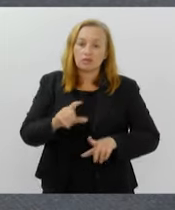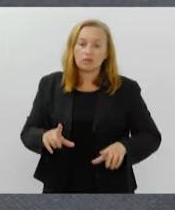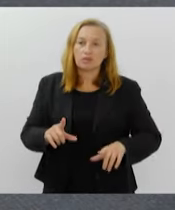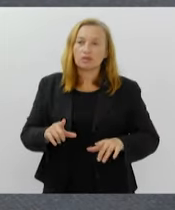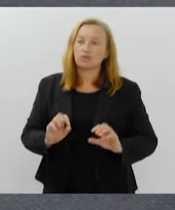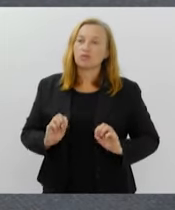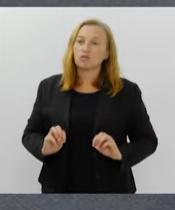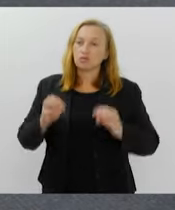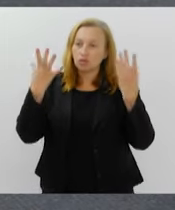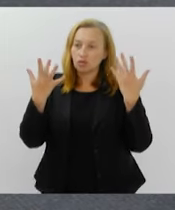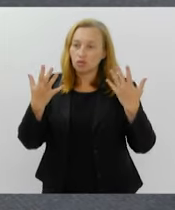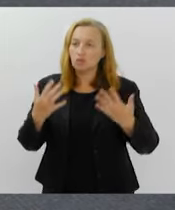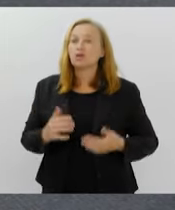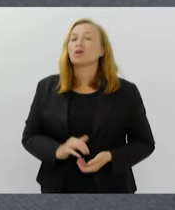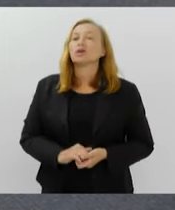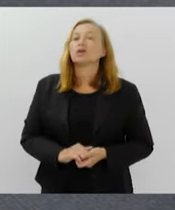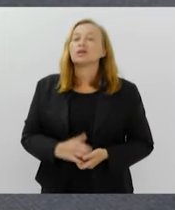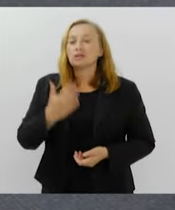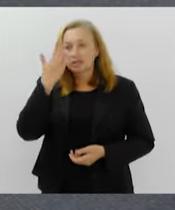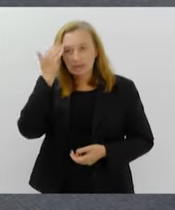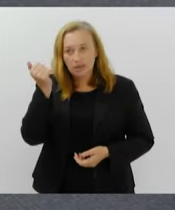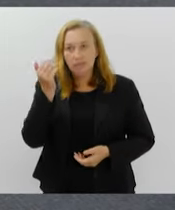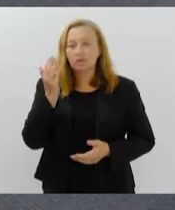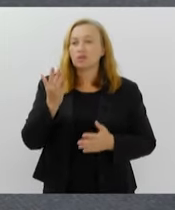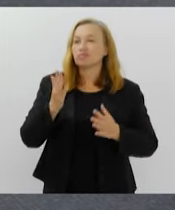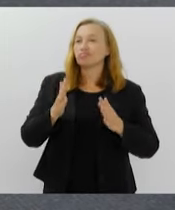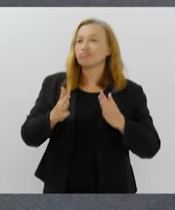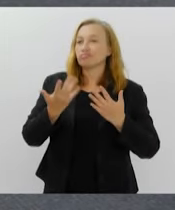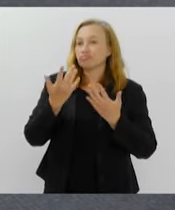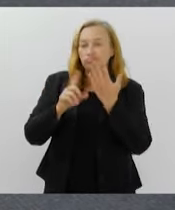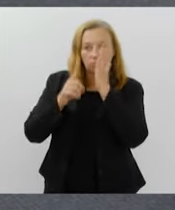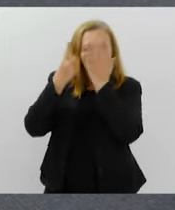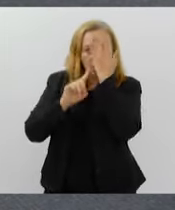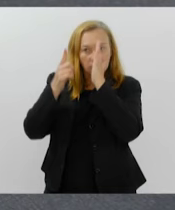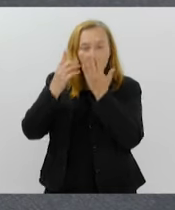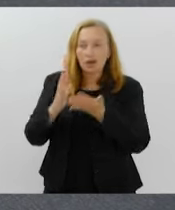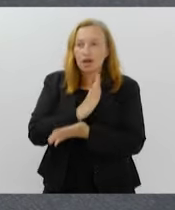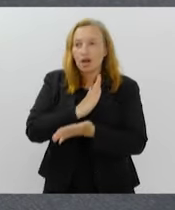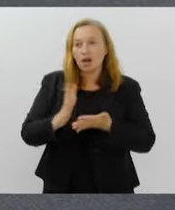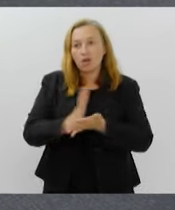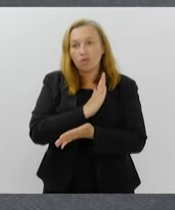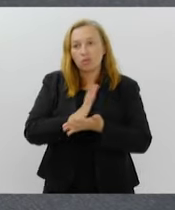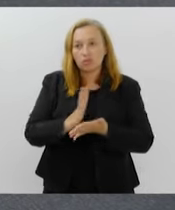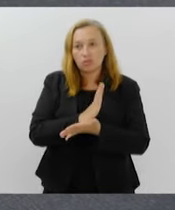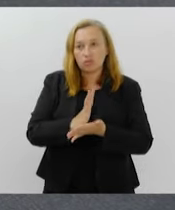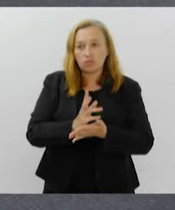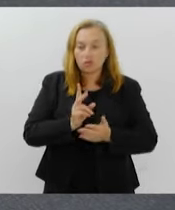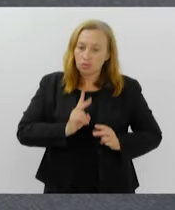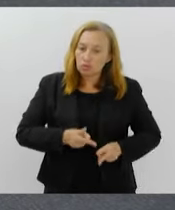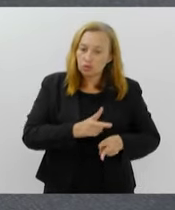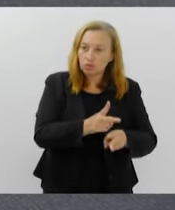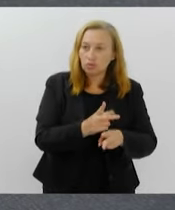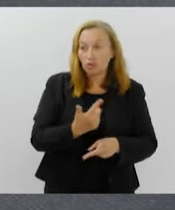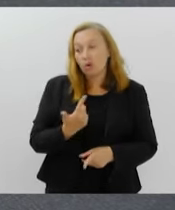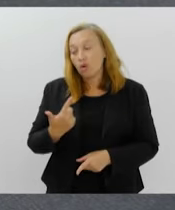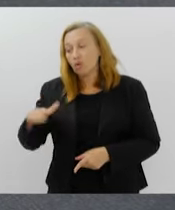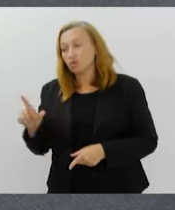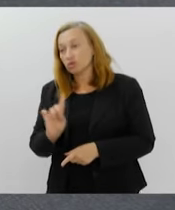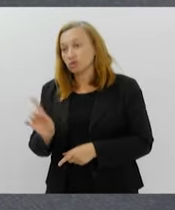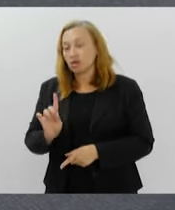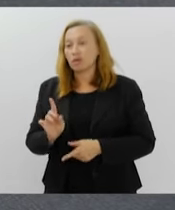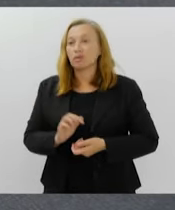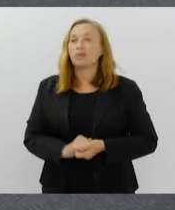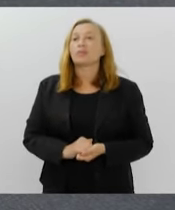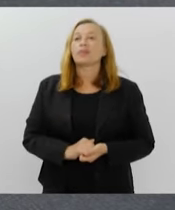olha todo mundo aqui sabe que no carnaval alguns ficam outros passam sabemos que o carnaval é